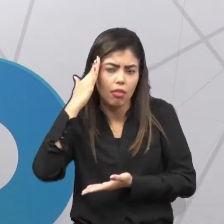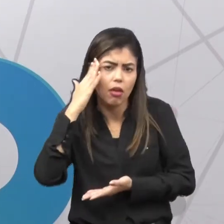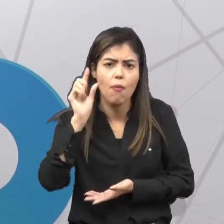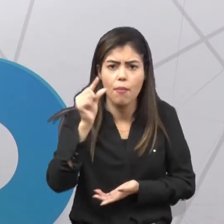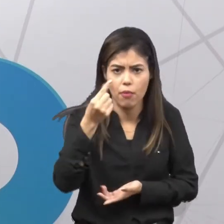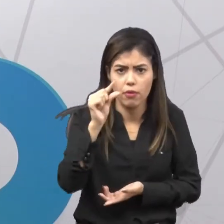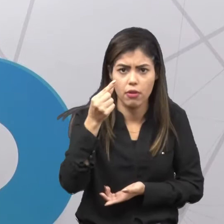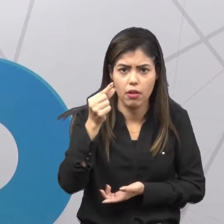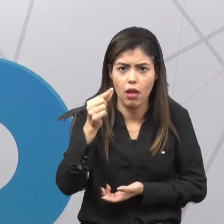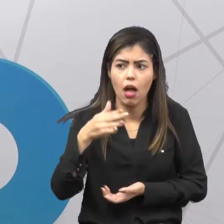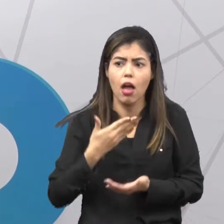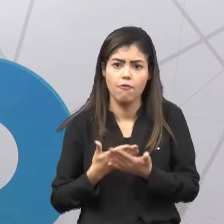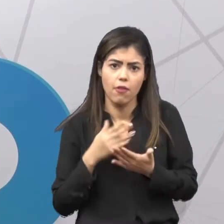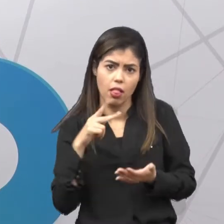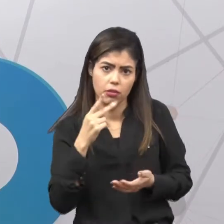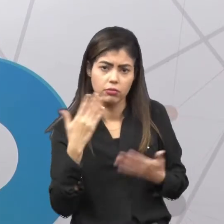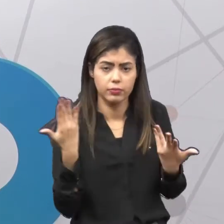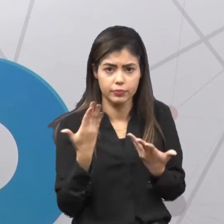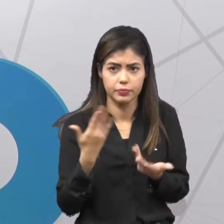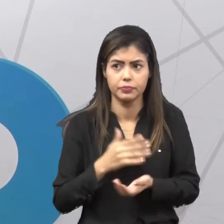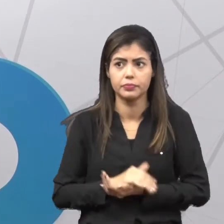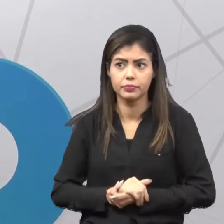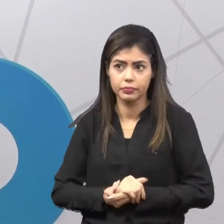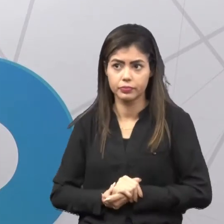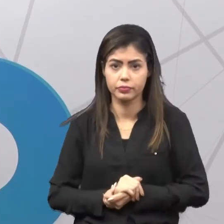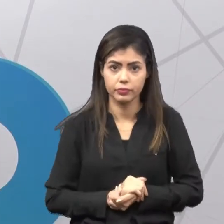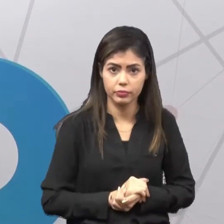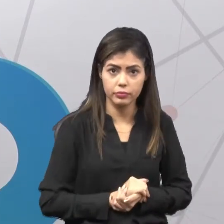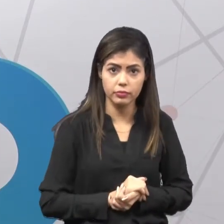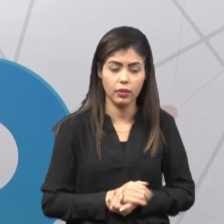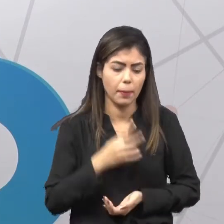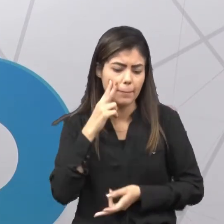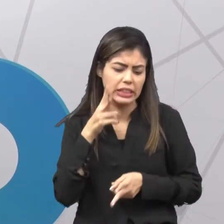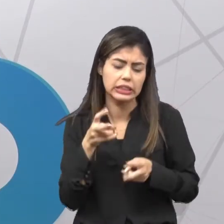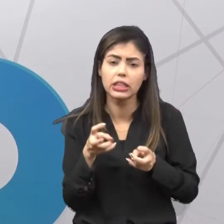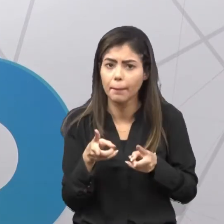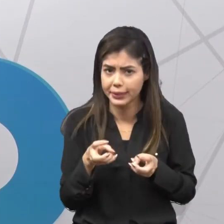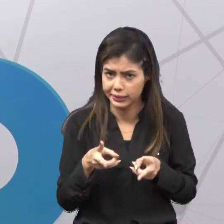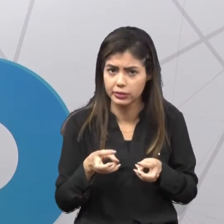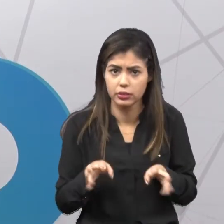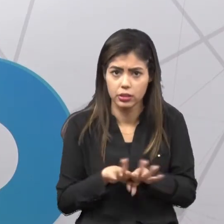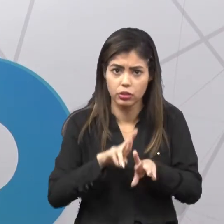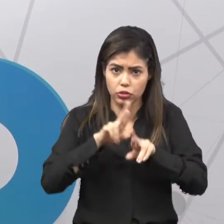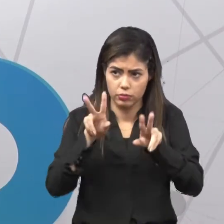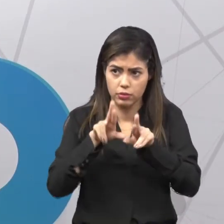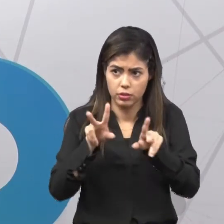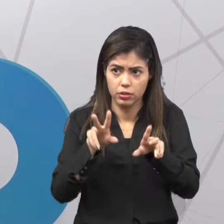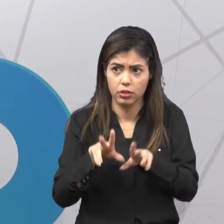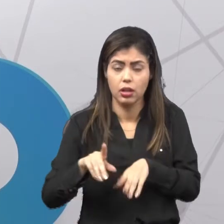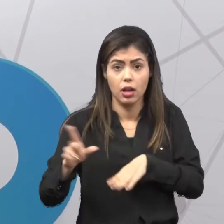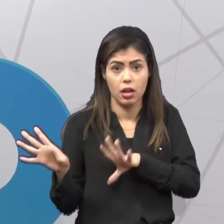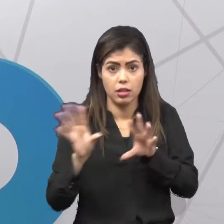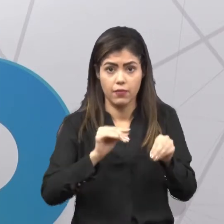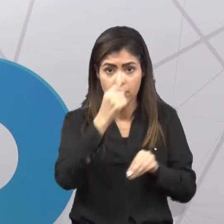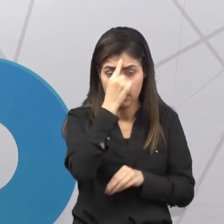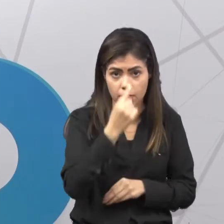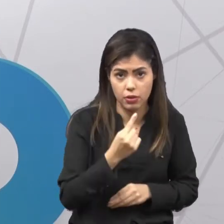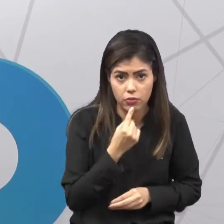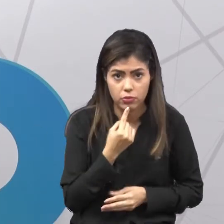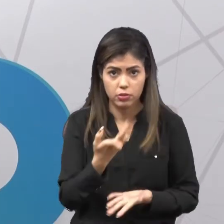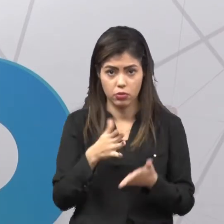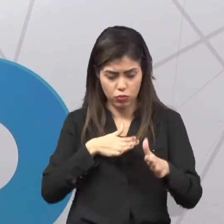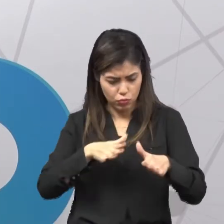entenderem um pouquinho do que nós estamos falando, para vocês notarem as diferenças através da fotografia